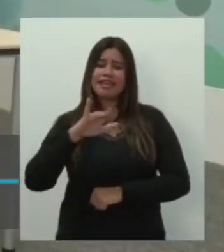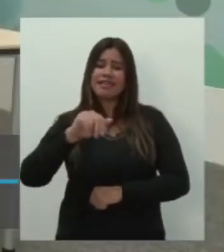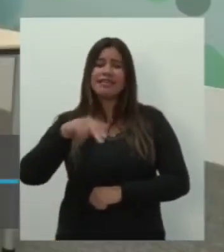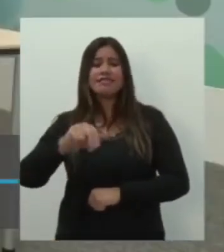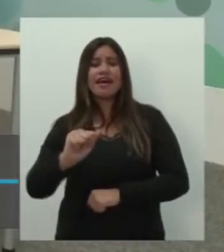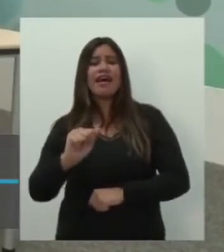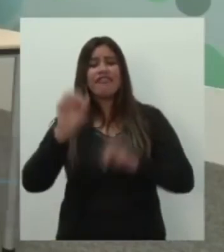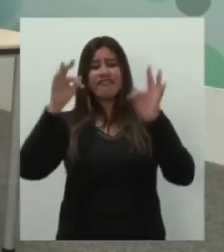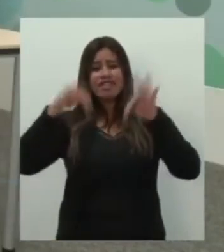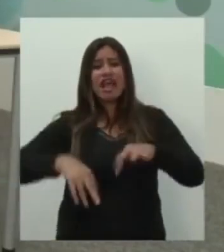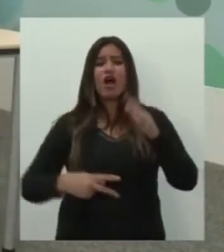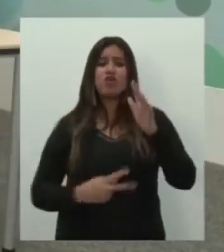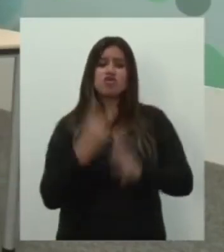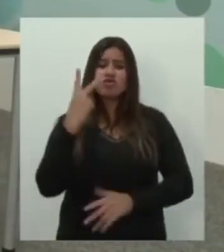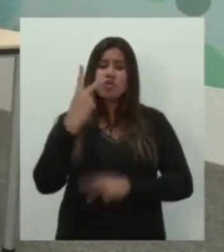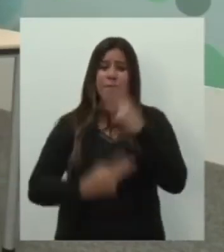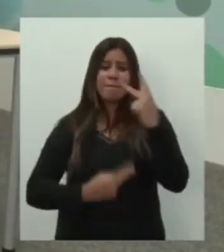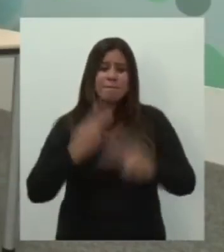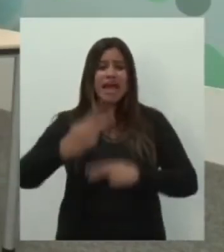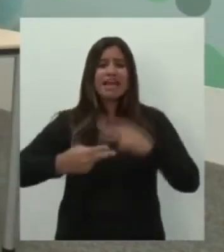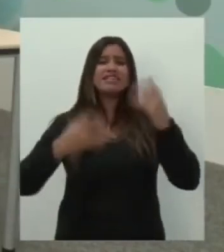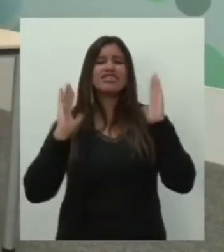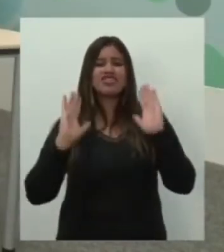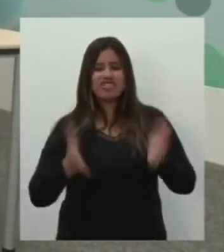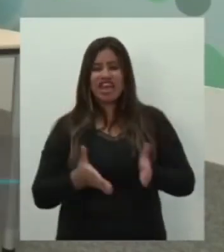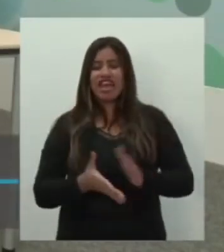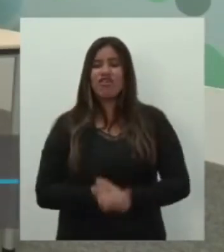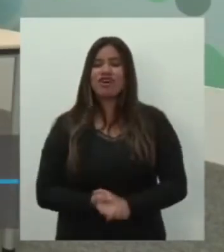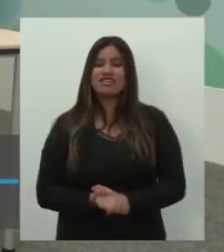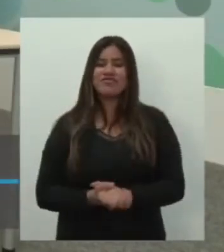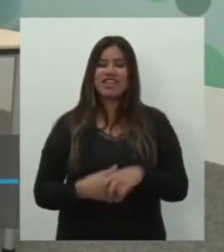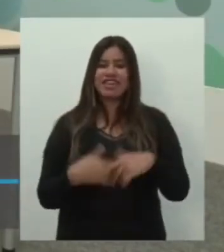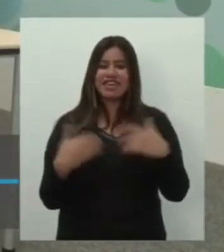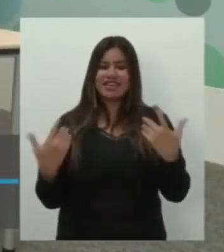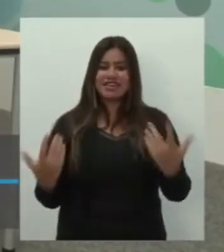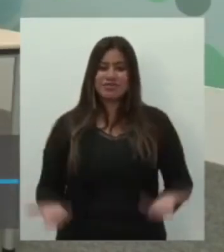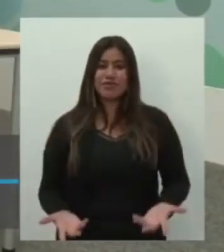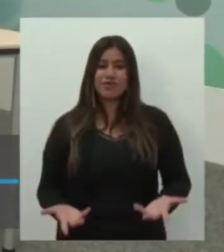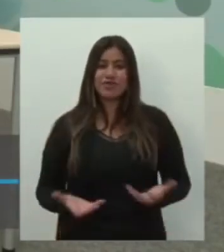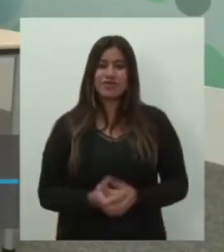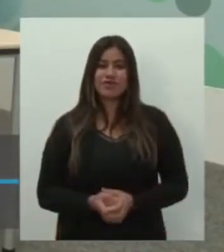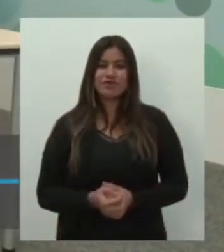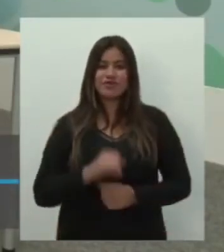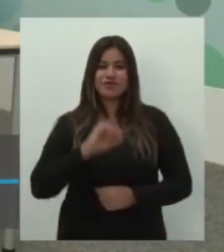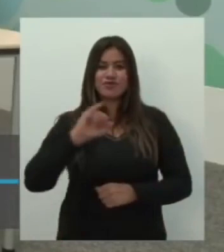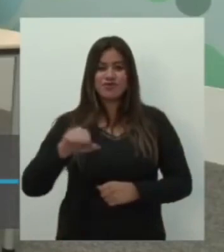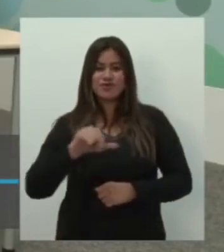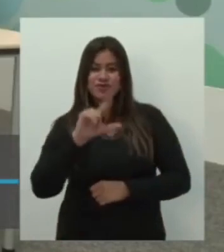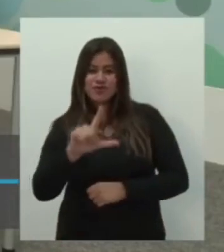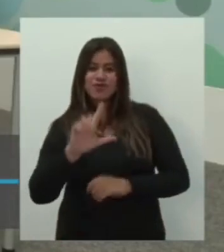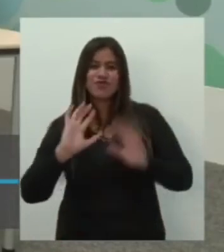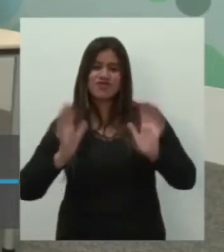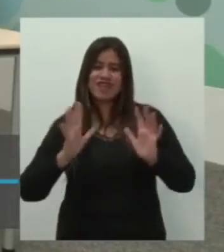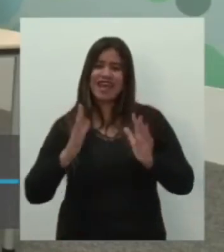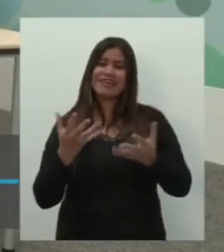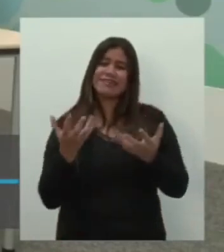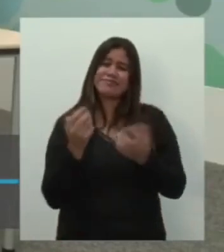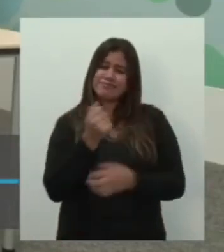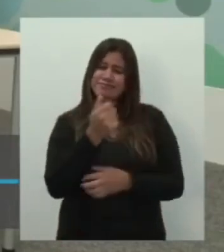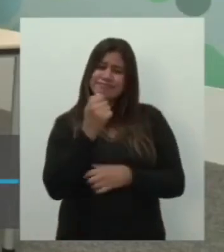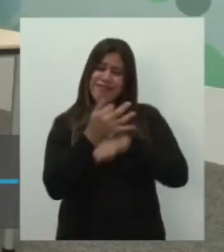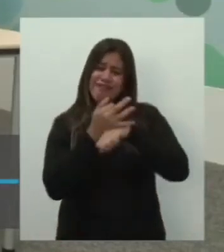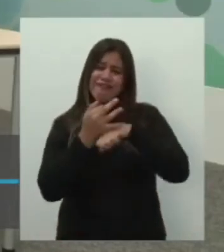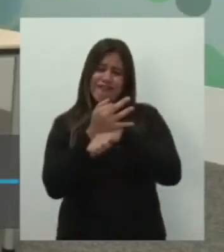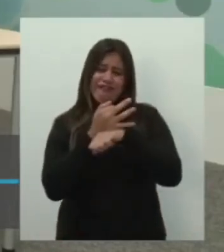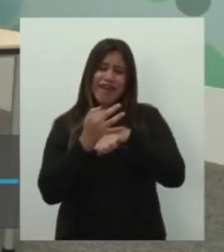do segundo bimestre. Segundo bimestre já. Estamos atrás, estou me confundindo todo aqui já, afinal, é julho, né? Porque nós não tivemos férias, assim, né, de julho. Tivemos